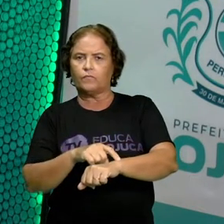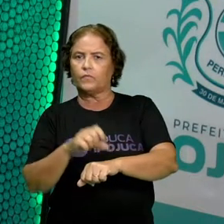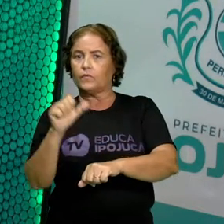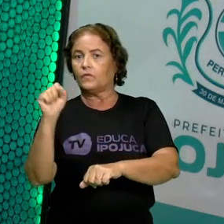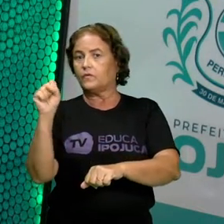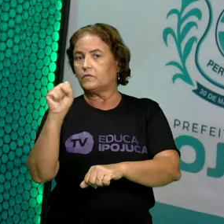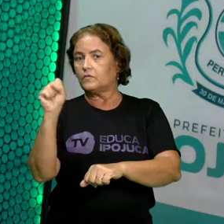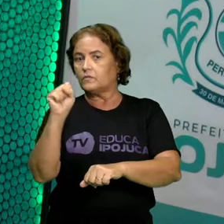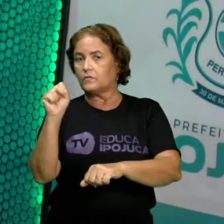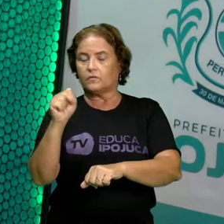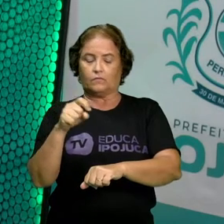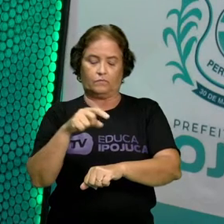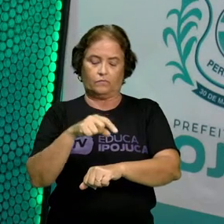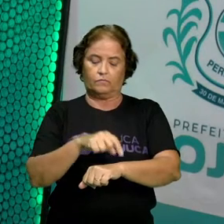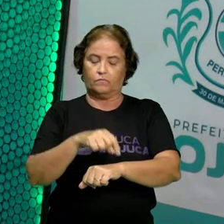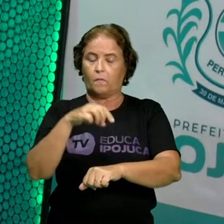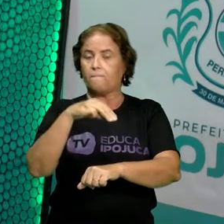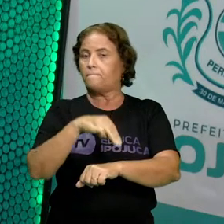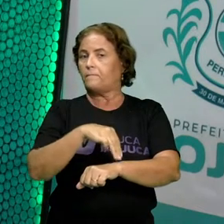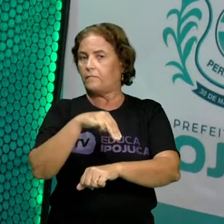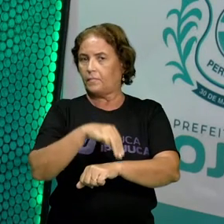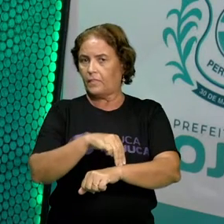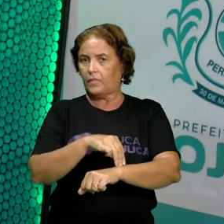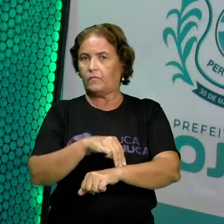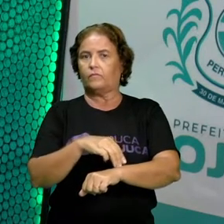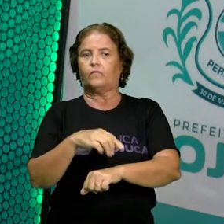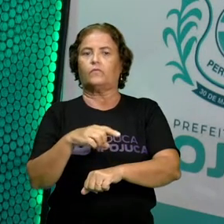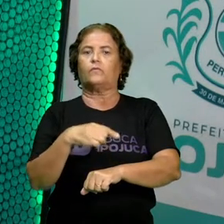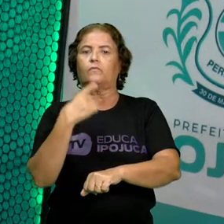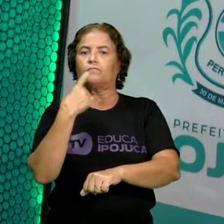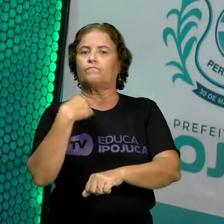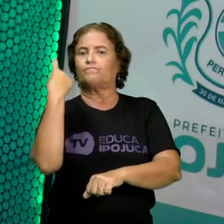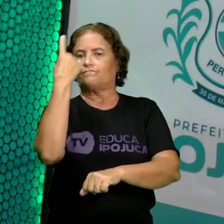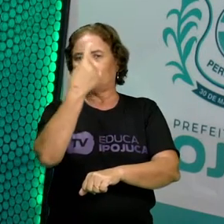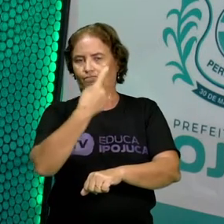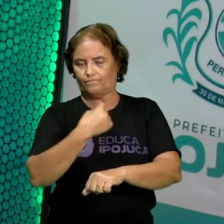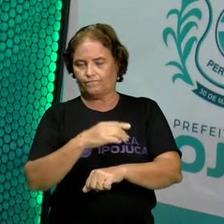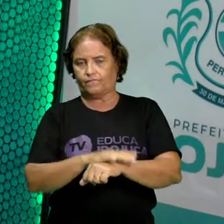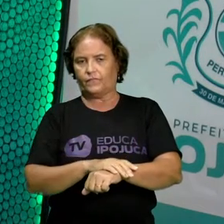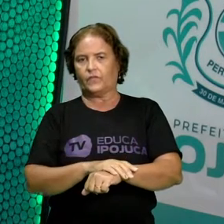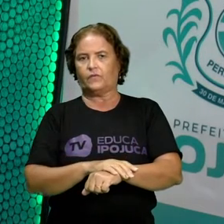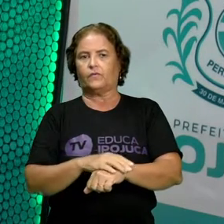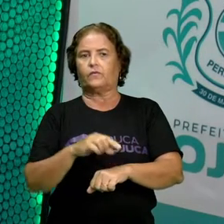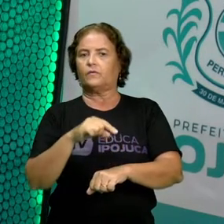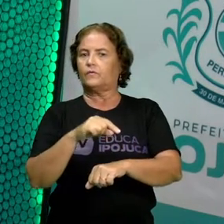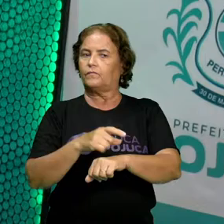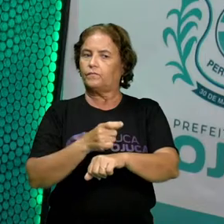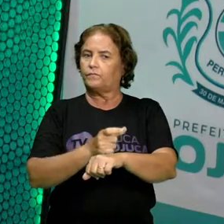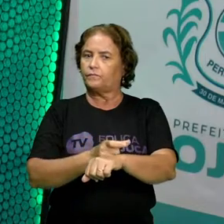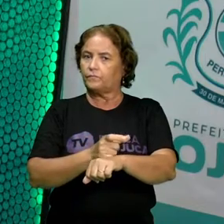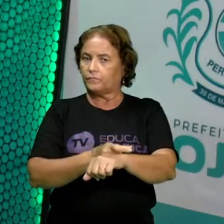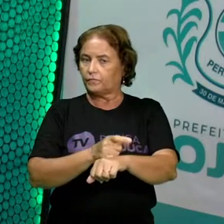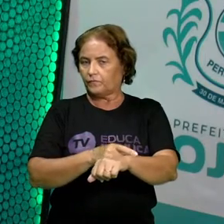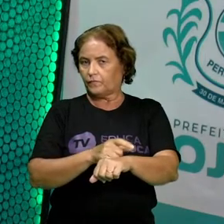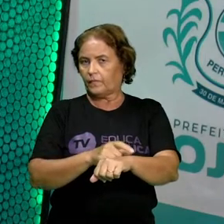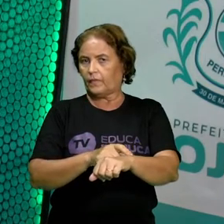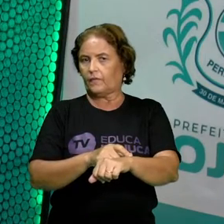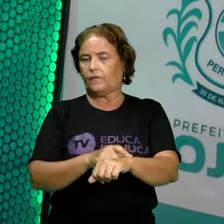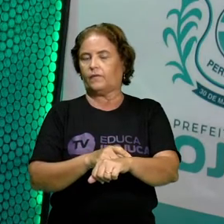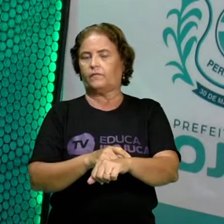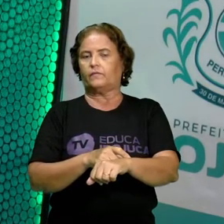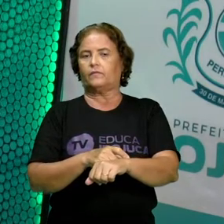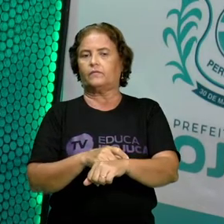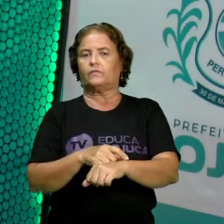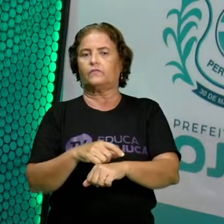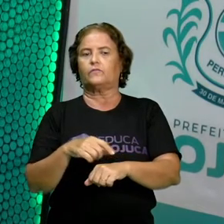Então, temos aí o relógio como unidade de medida de tempo e através dele observamos a